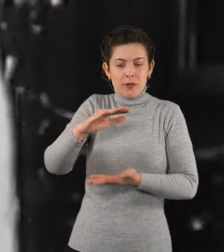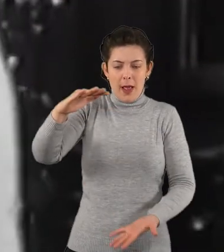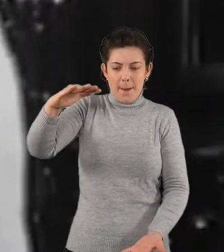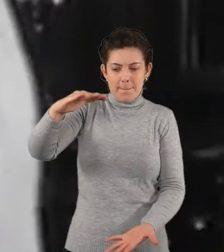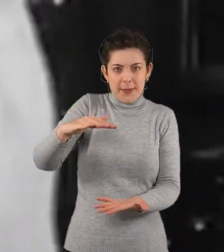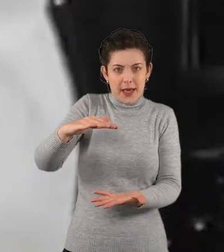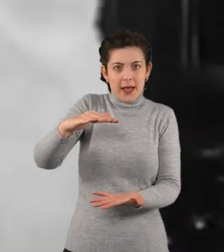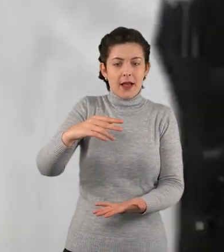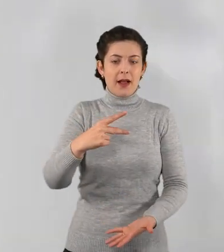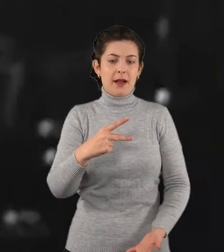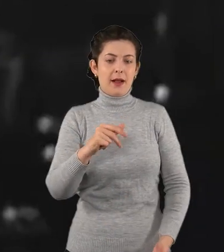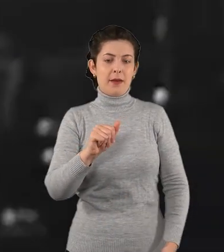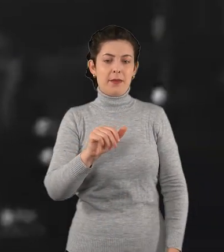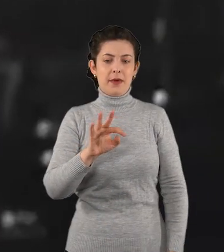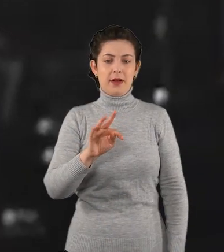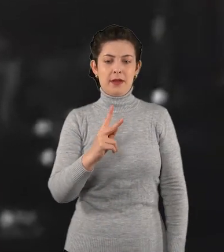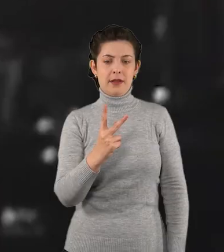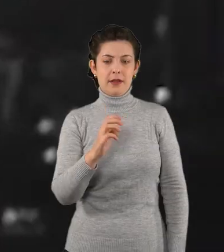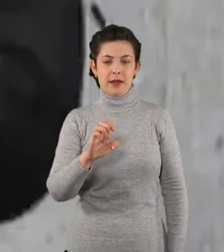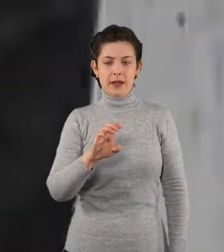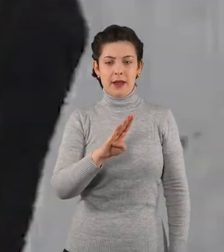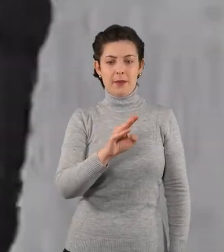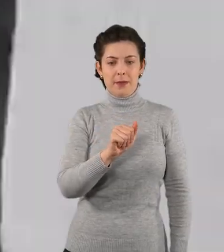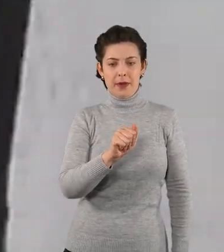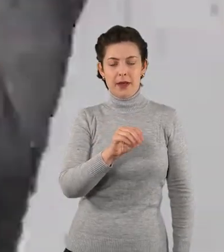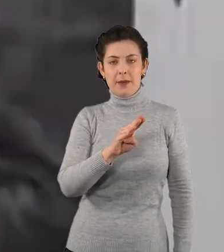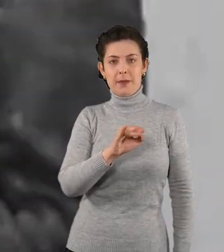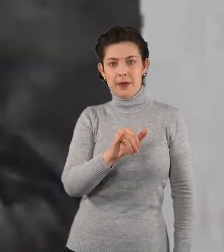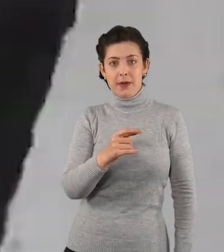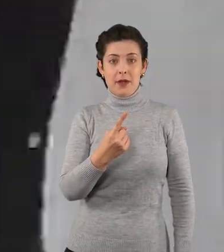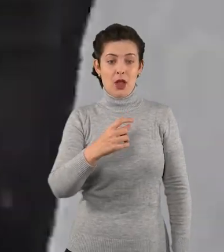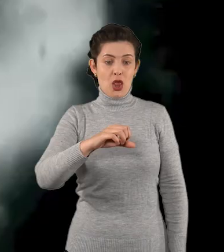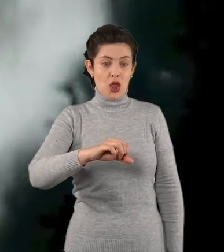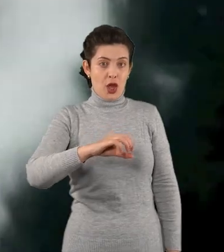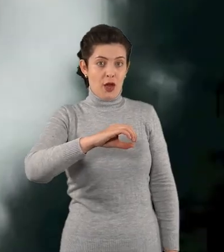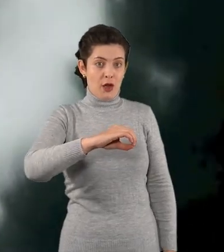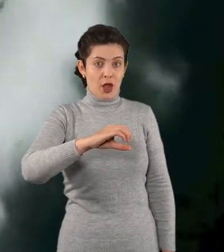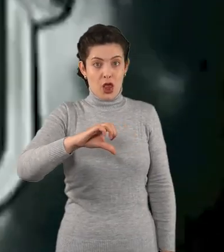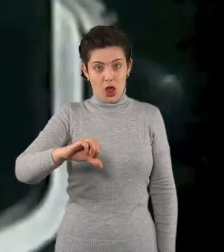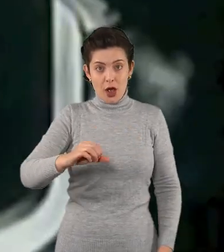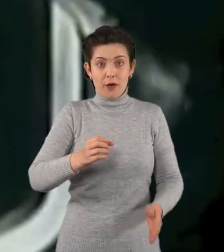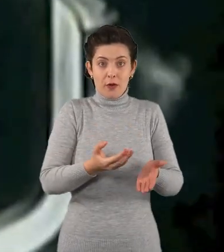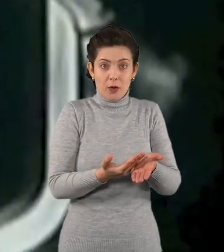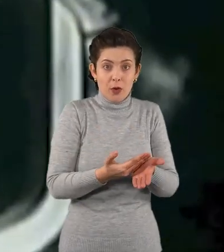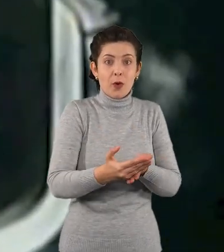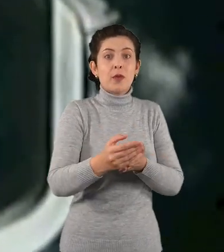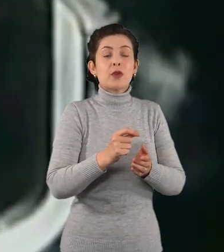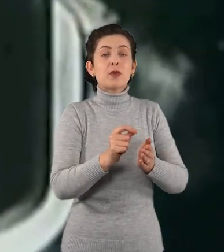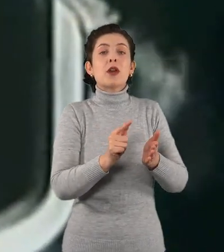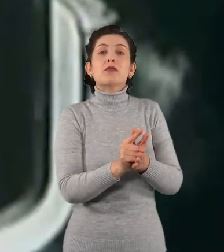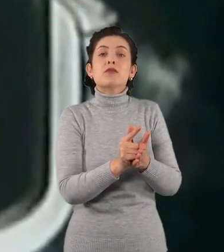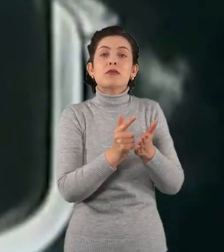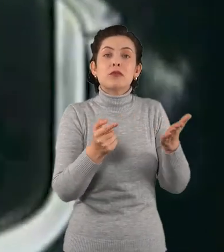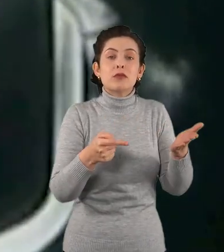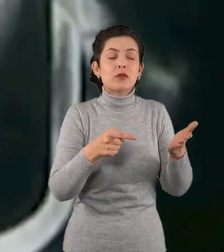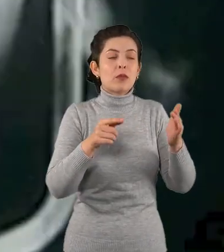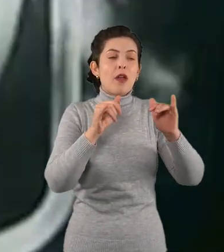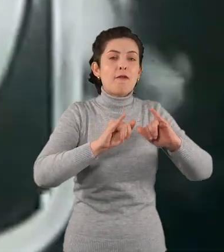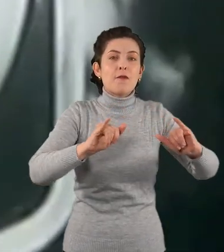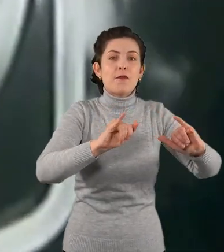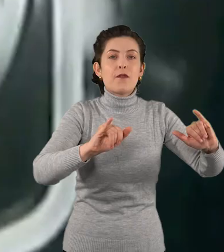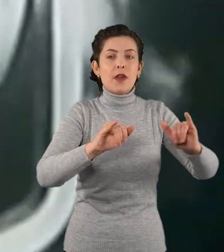no formato portátil, o Pathé Baby. Além disso, em 1909, ela iniciou a produção do Pathé